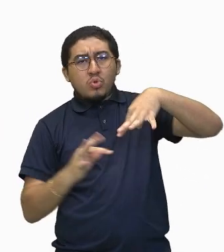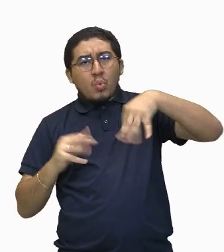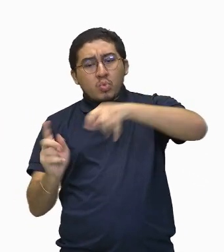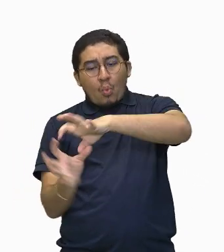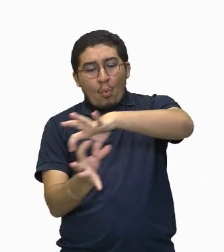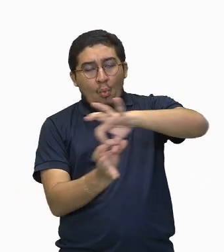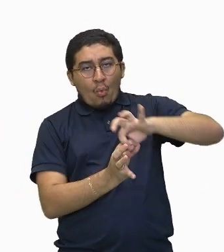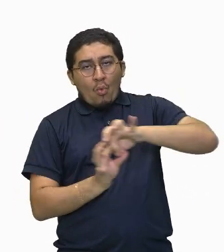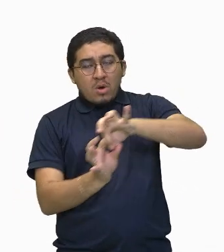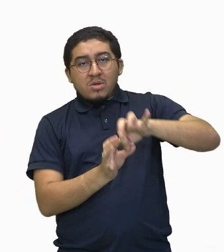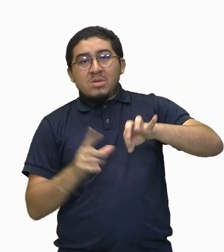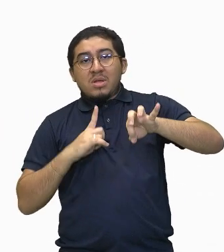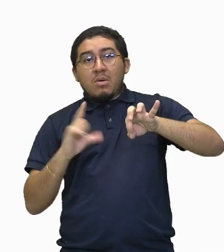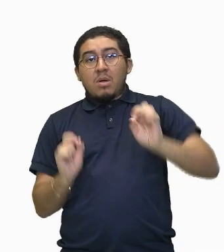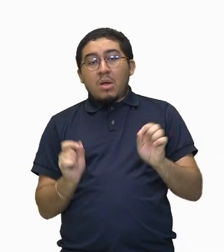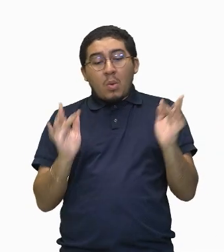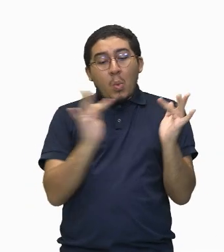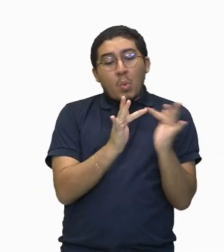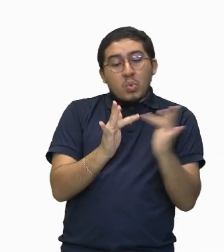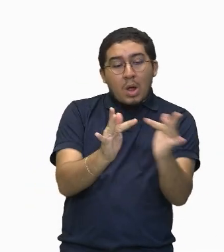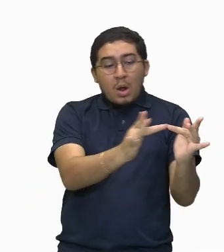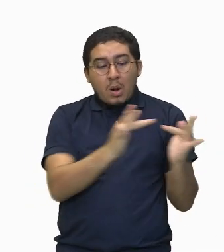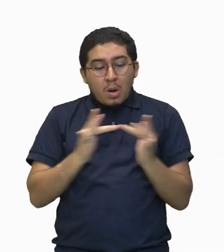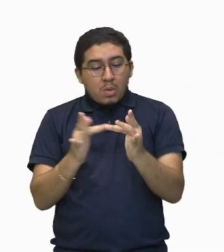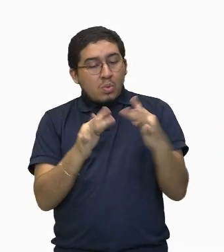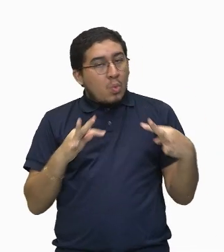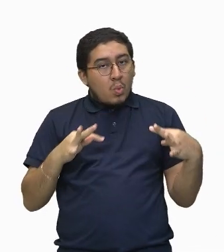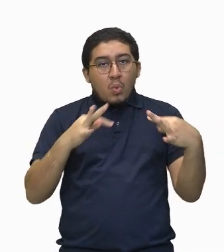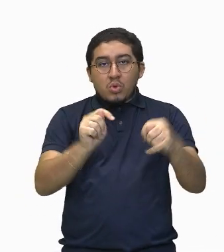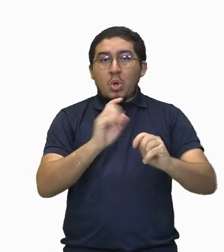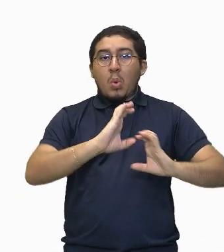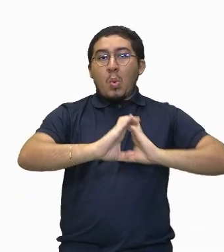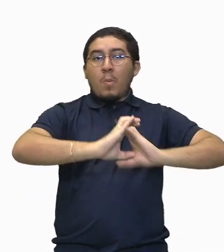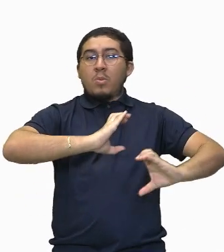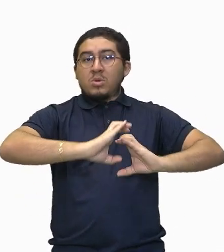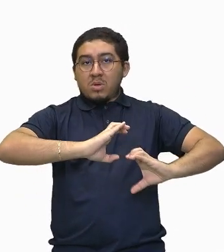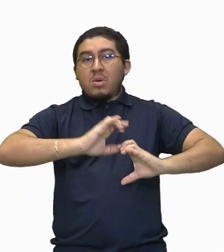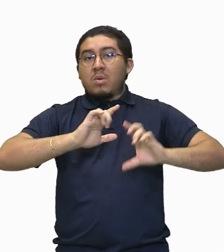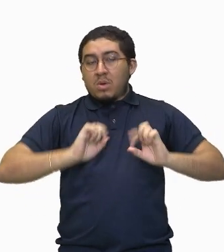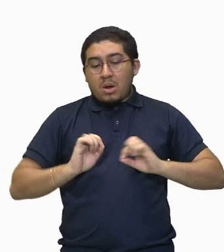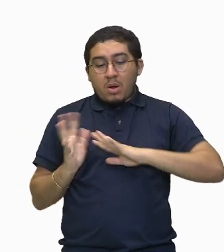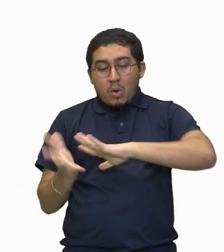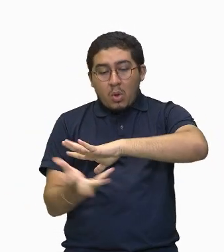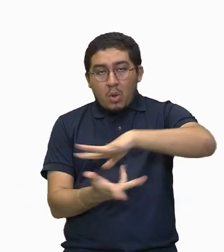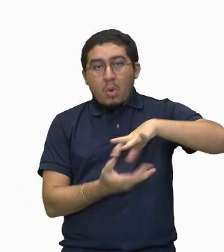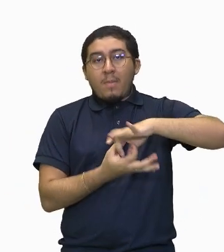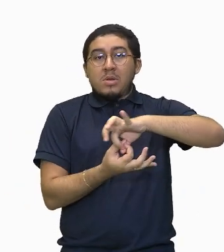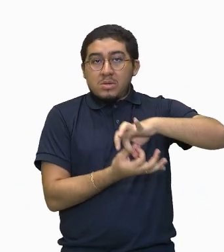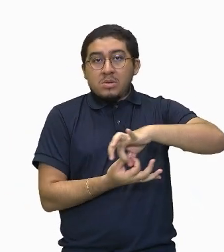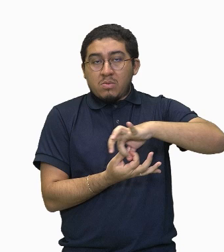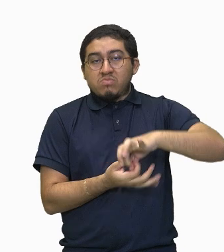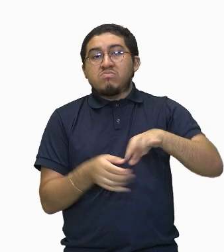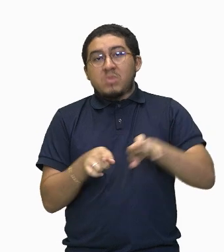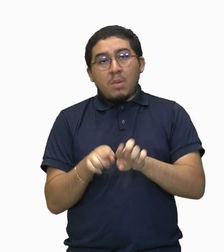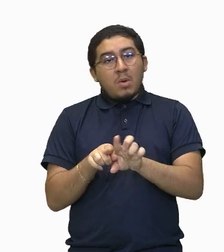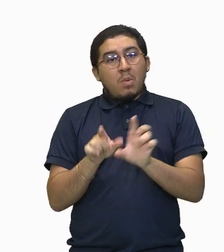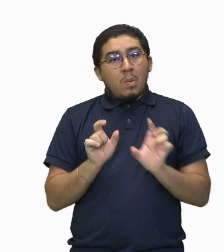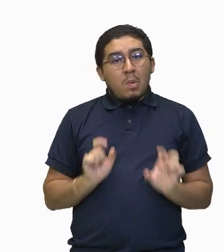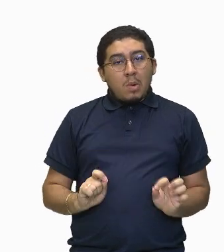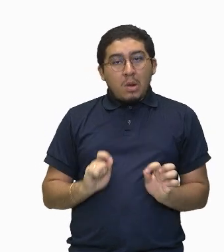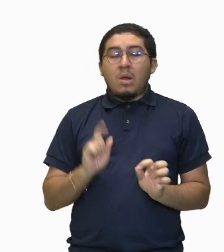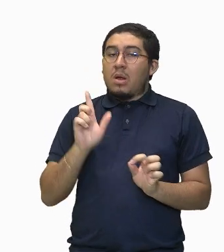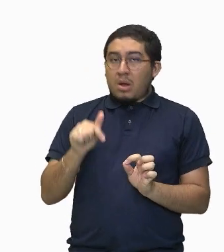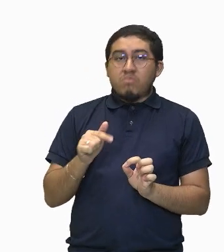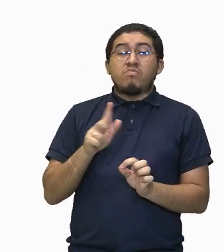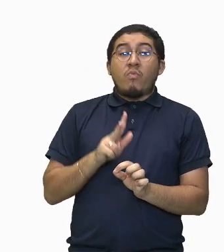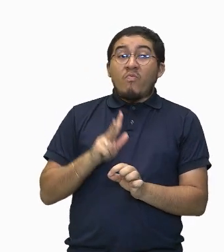a aldeia global, né? O que a gente vai chamar do processo de globalização, que vai se acentuar por